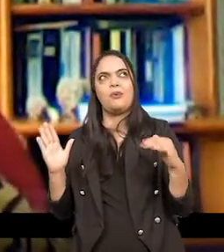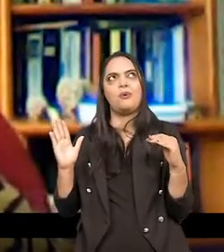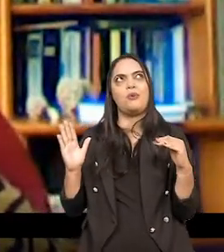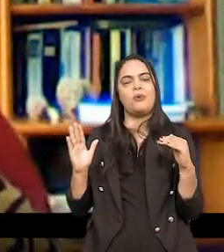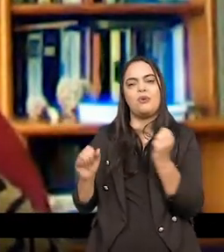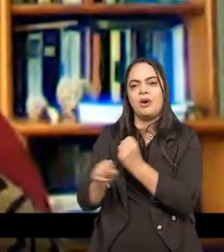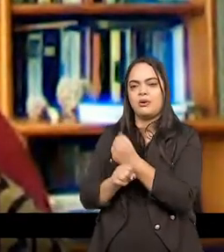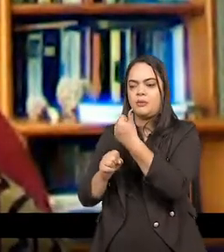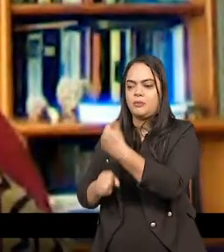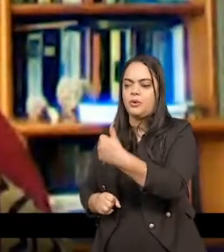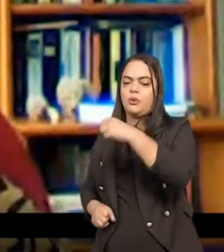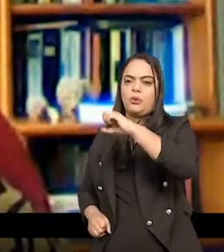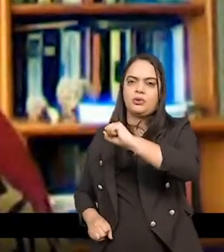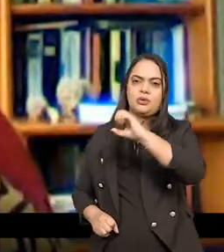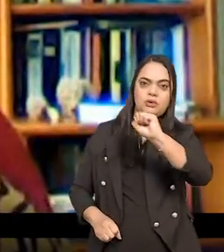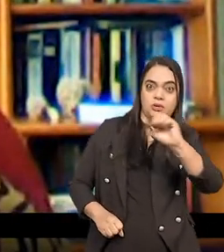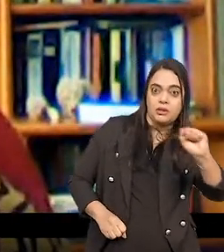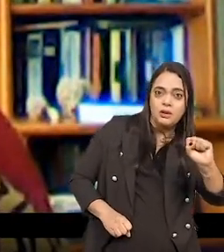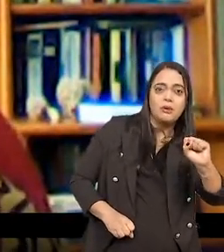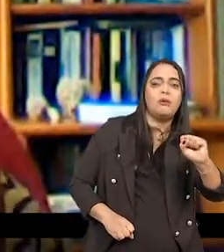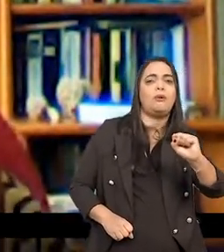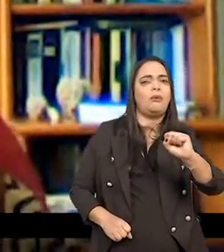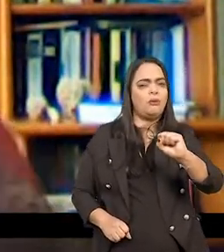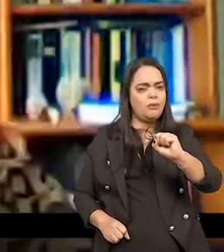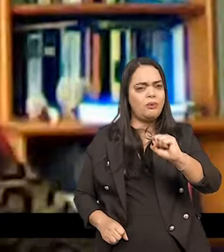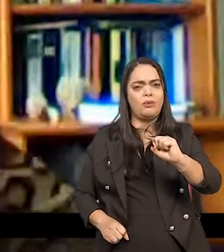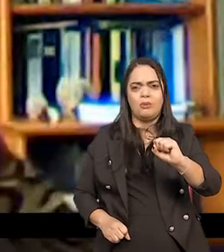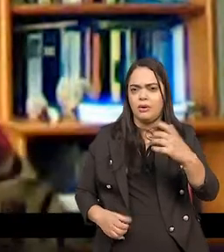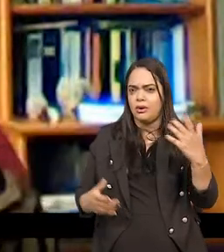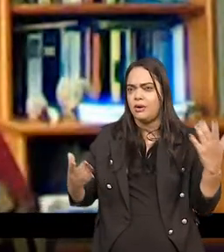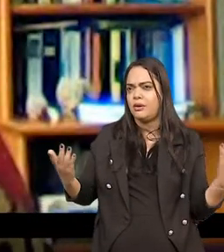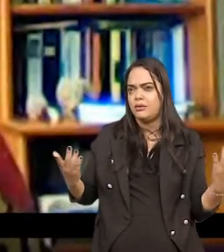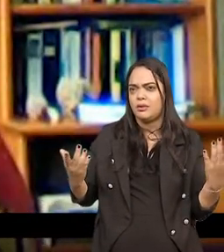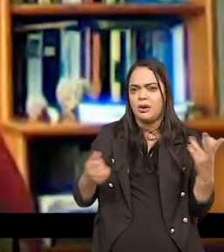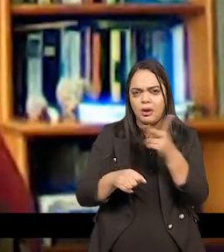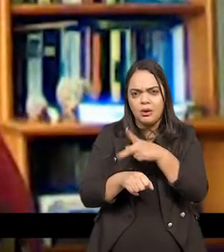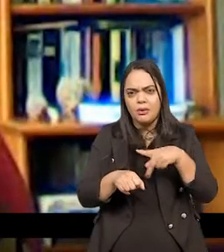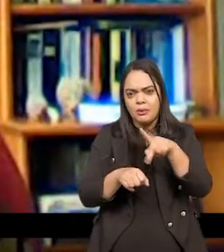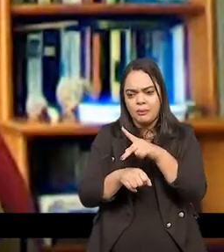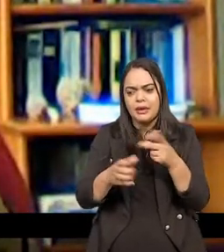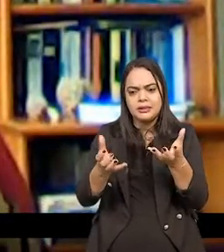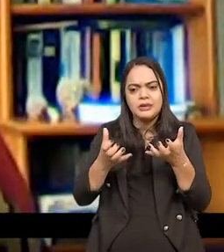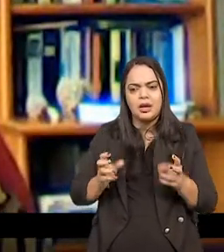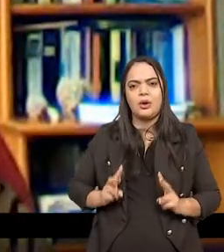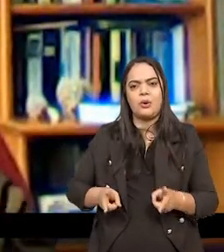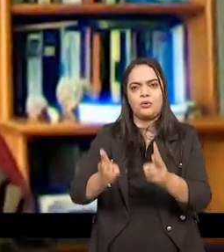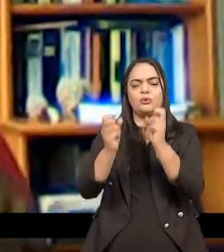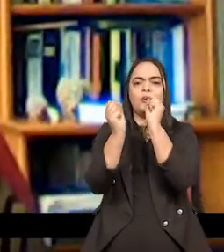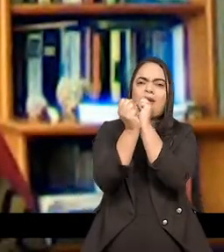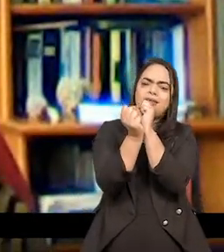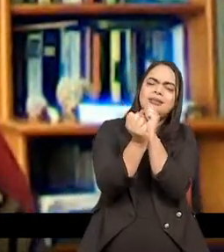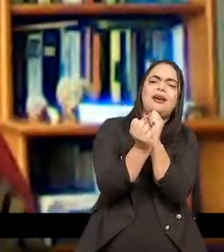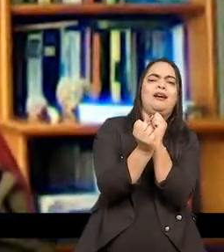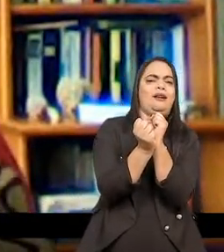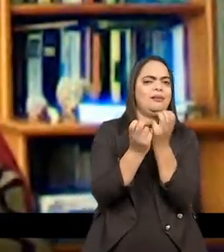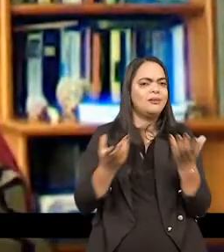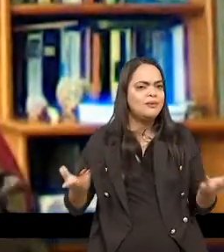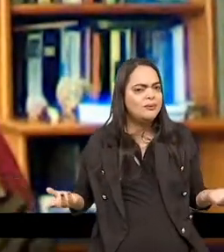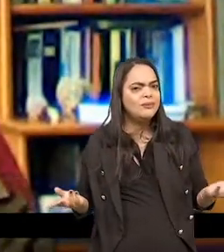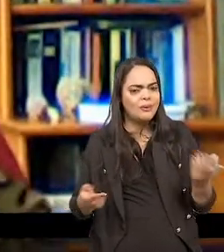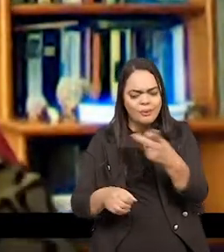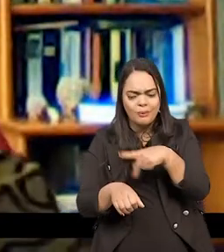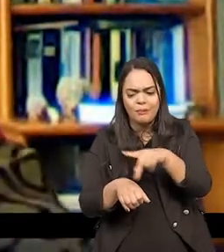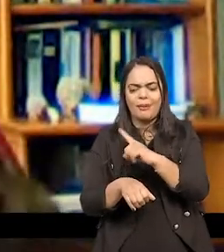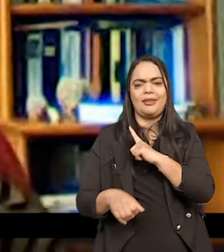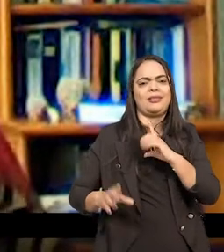1888, não é, hein? Isso é muito pouco tempo para um país que quer ser ainda escravocrata, né? Um país que tem todos os